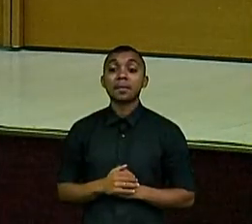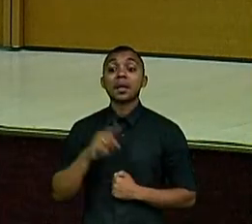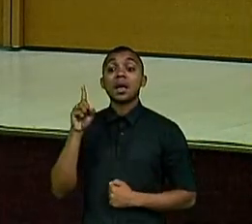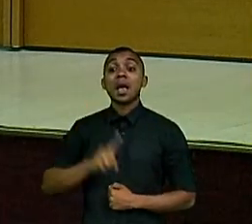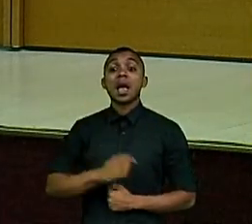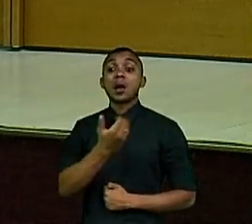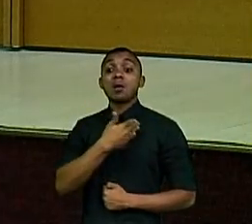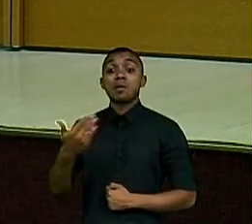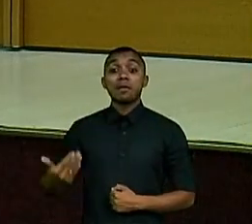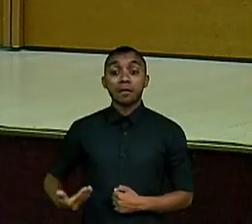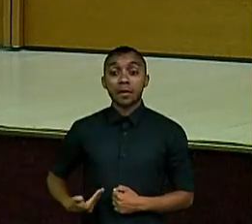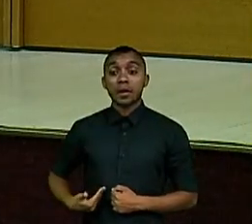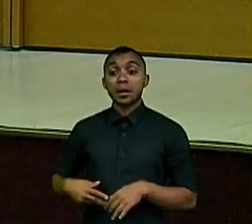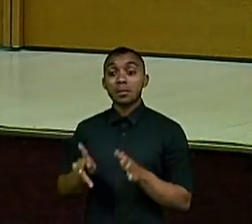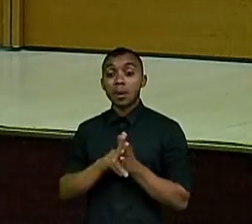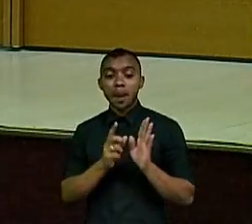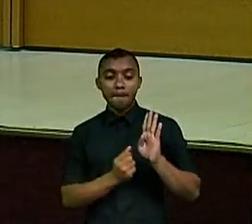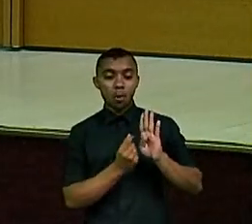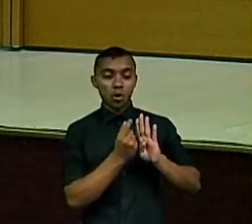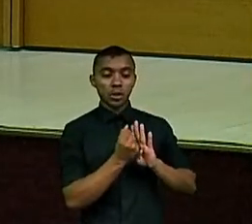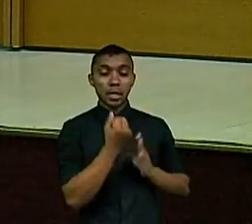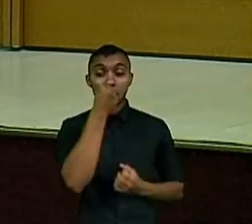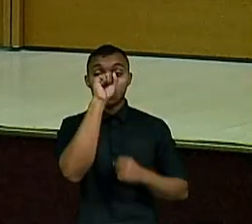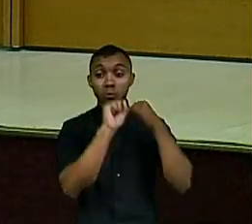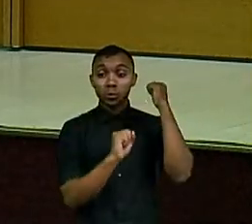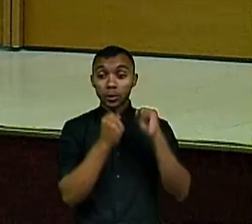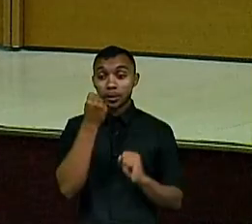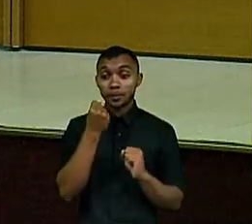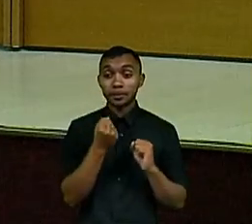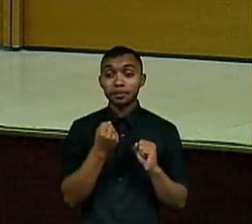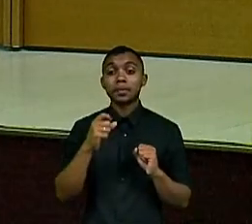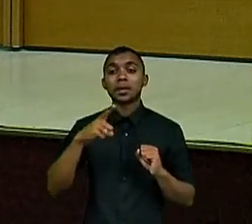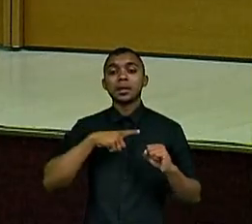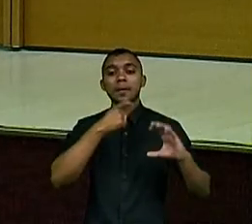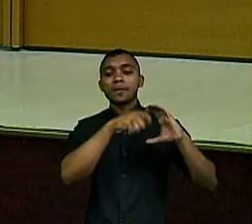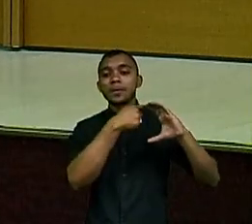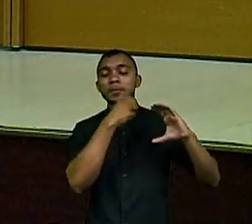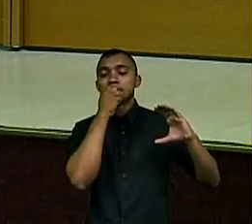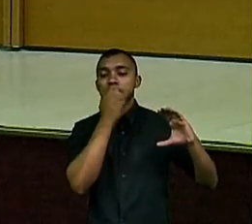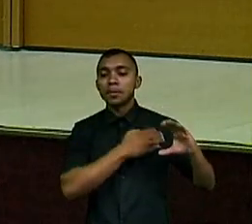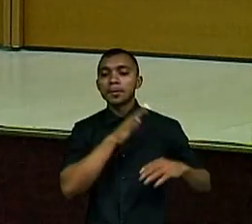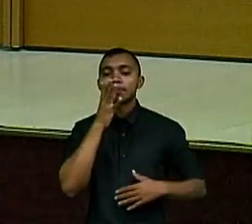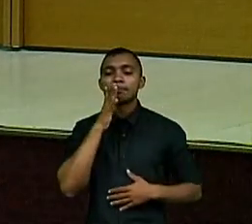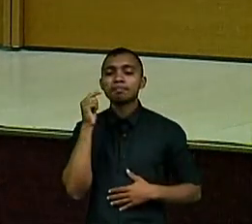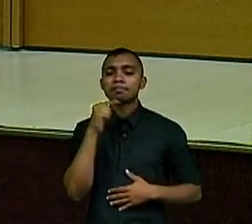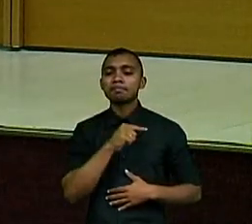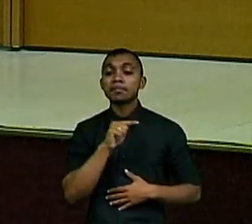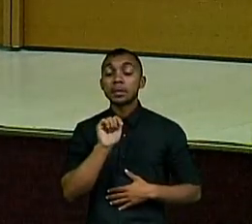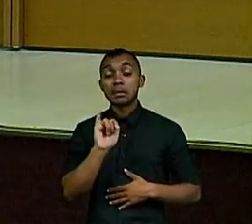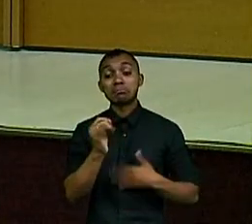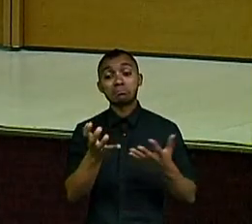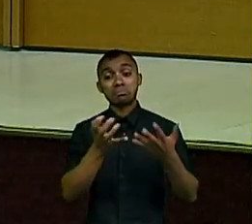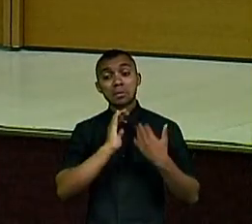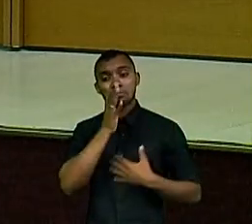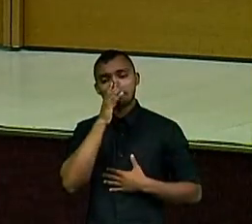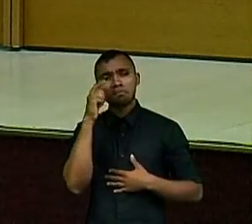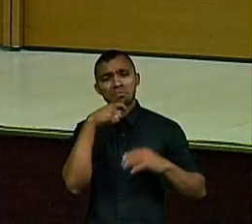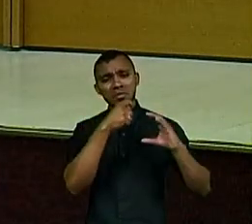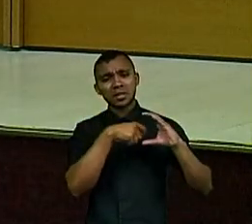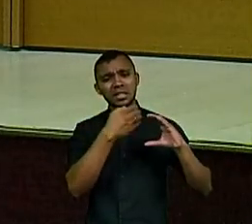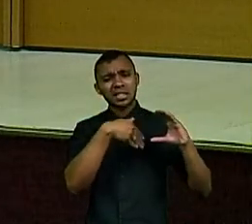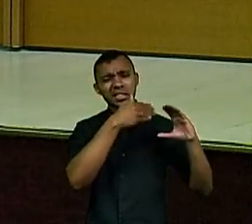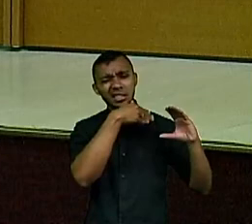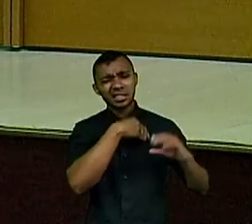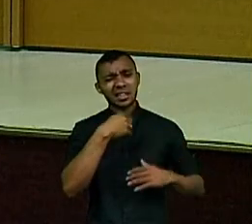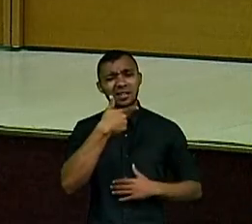financiados por essa burguesia industrial lembre-se de uma coisa tem um vídeo muito bacana se vocês quiserem assistir ele Já tem uns 20